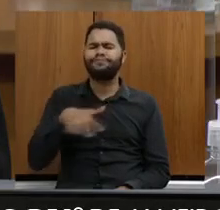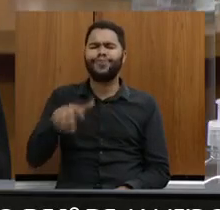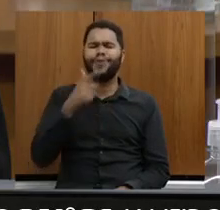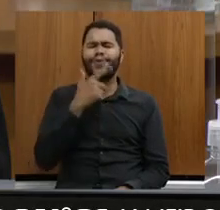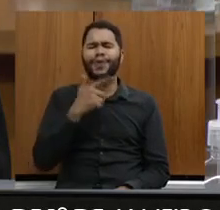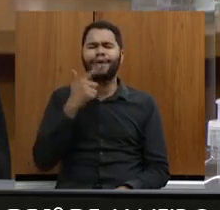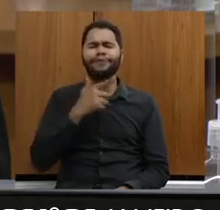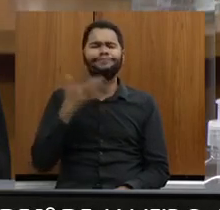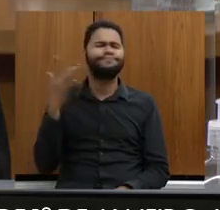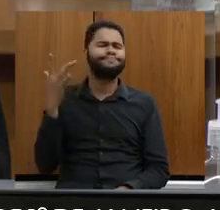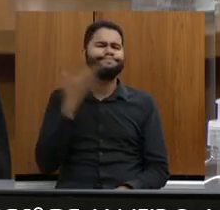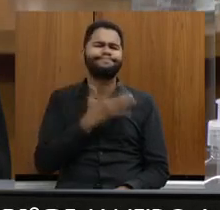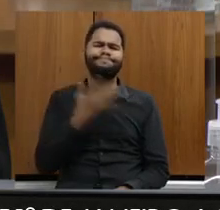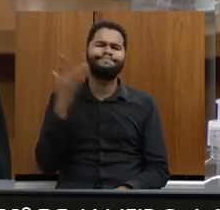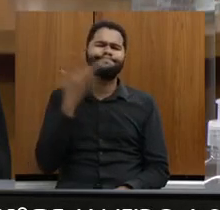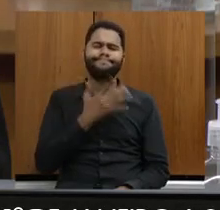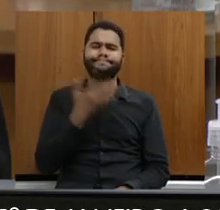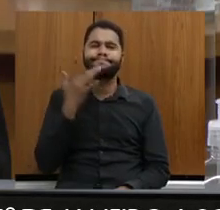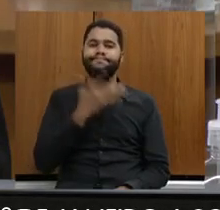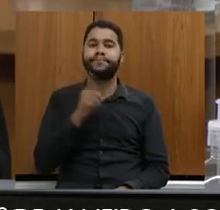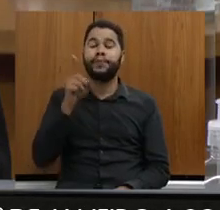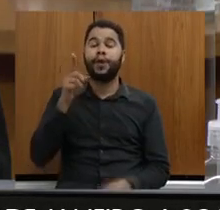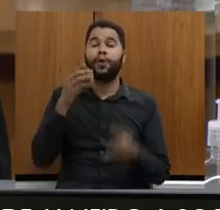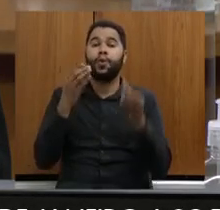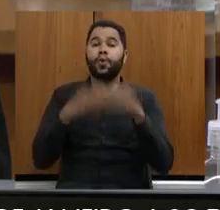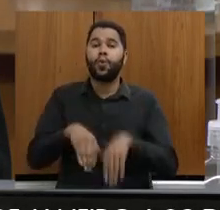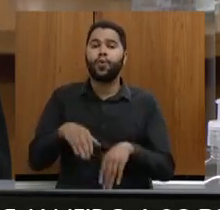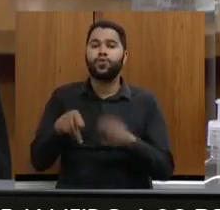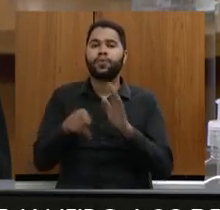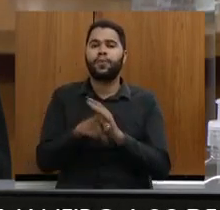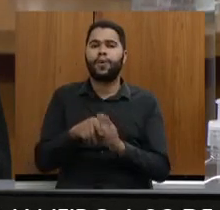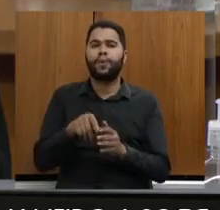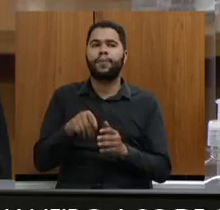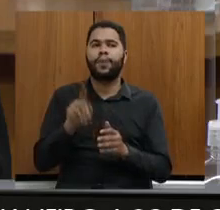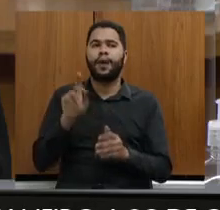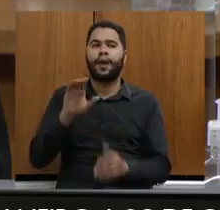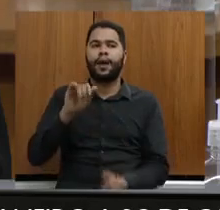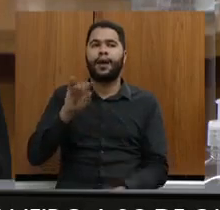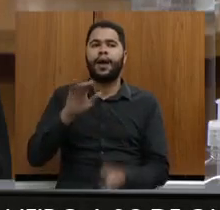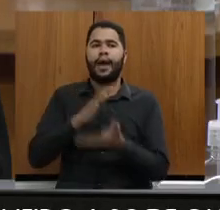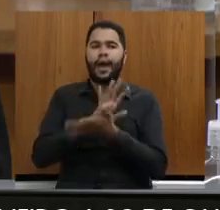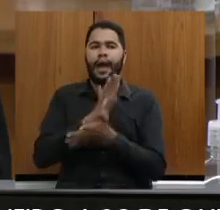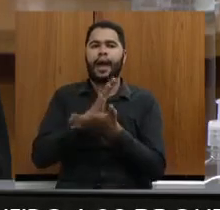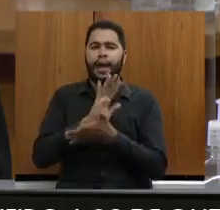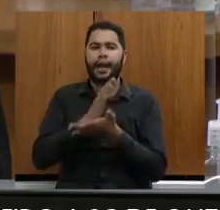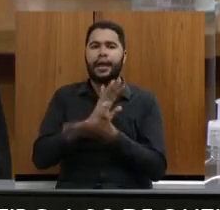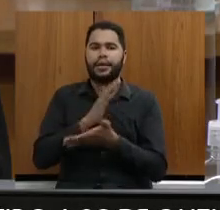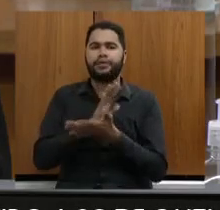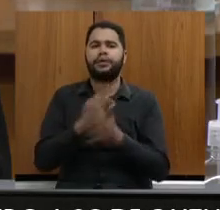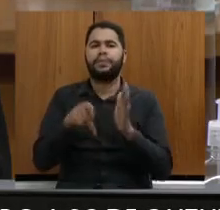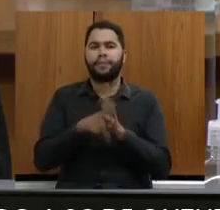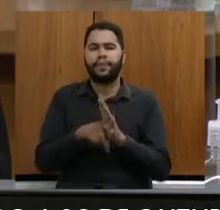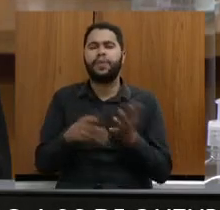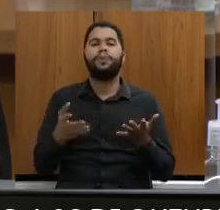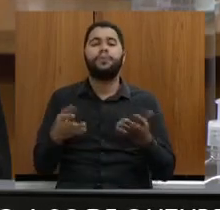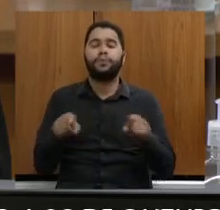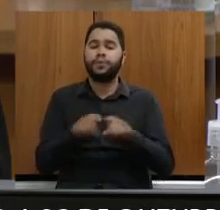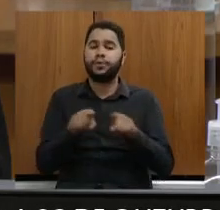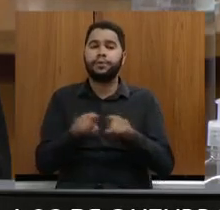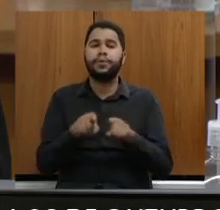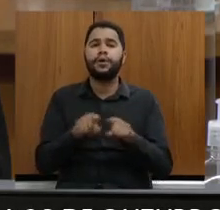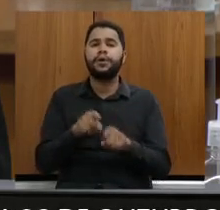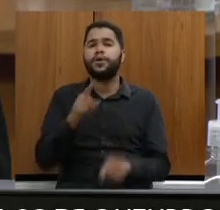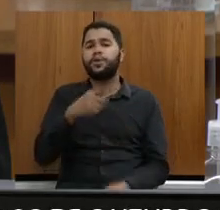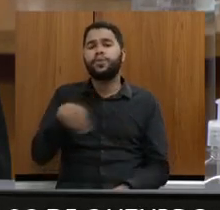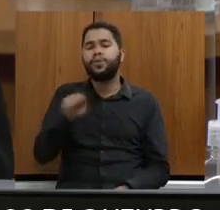um queijo maravilhoso inclusive no concurso era achado 12 medalhas foram levados para a lagoa e região da Mantiqueira e